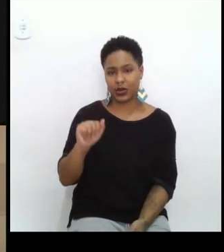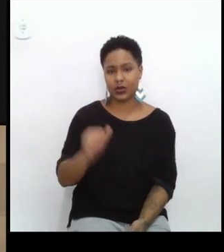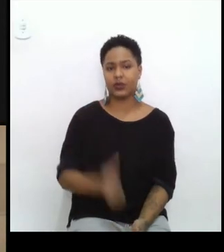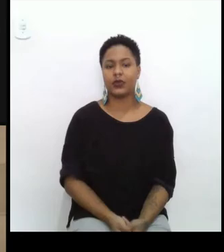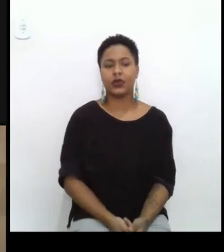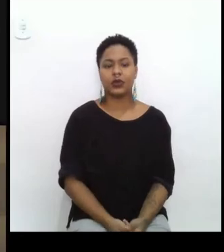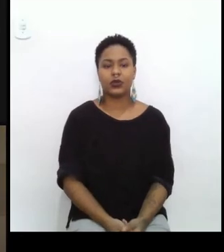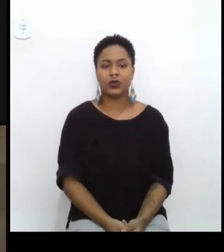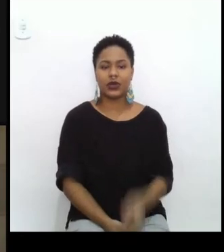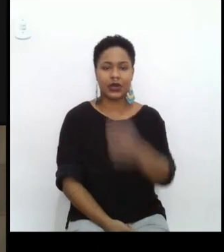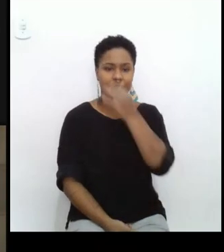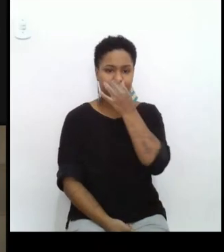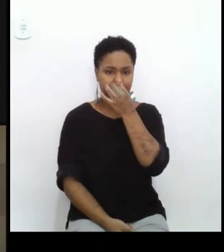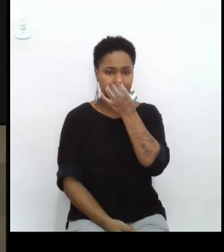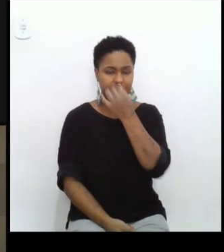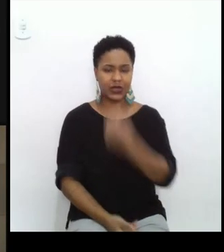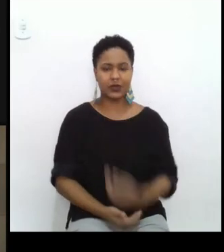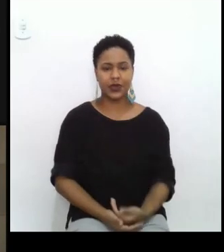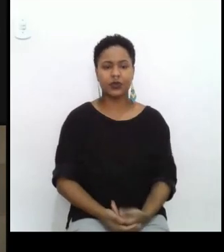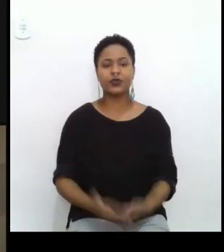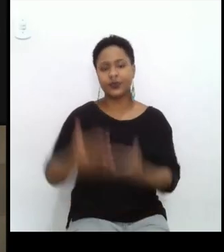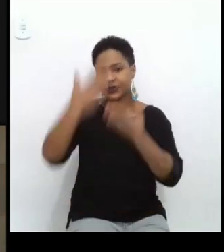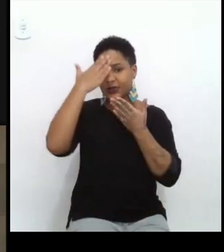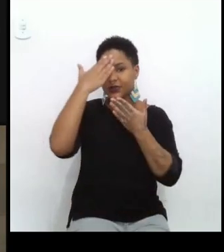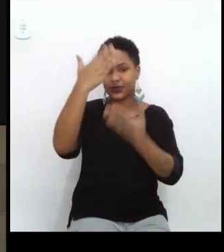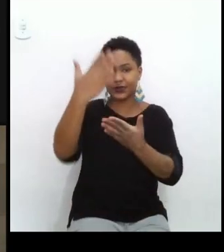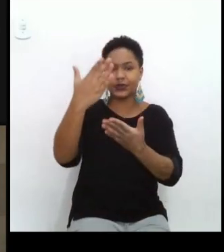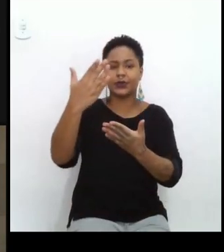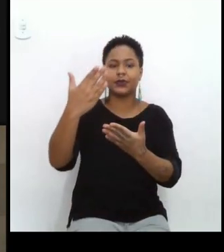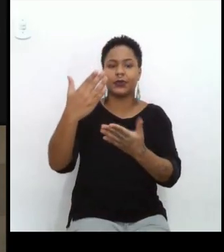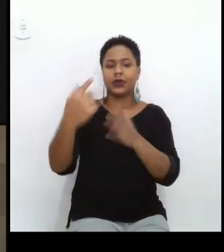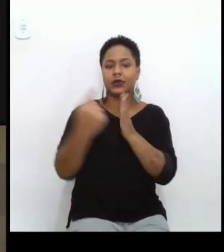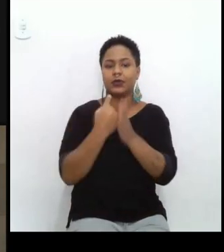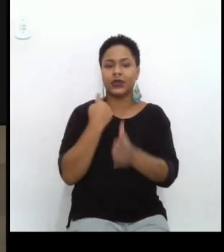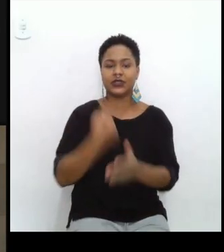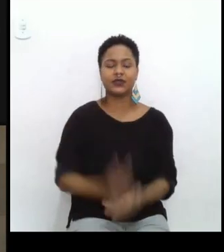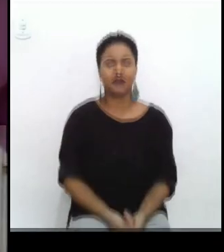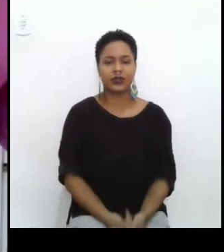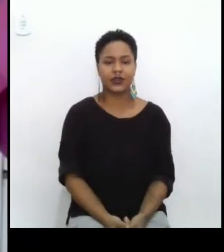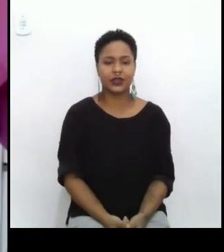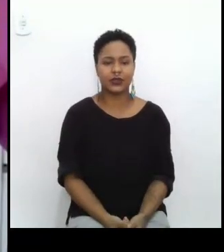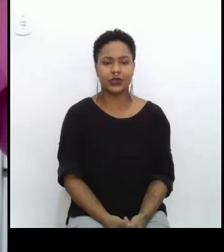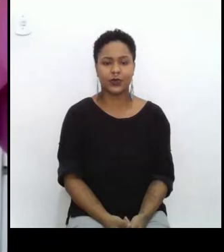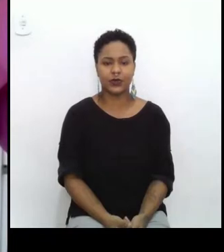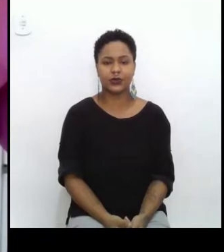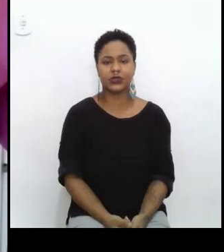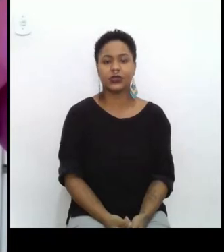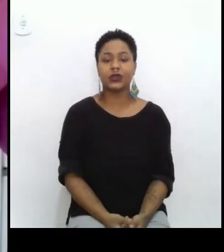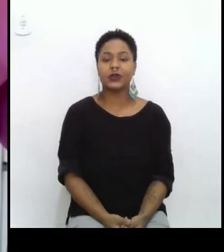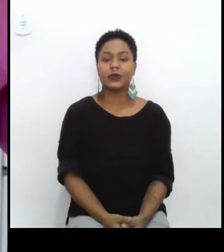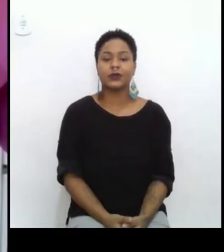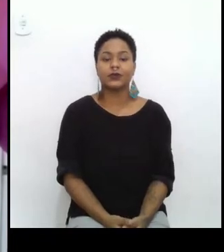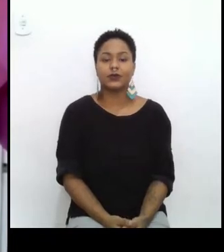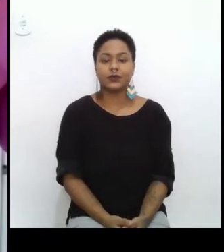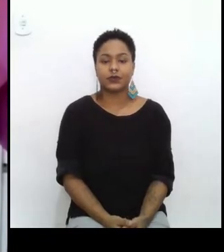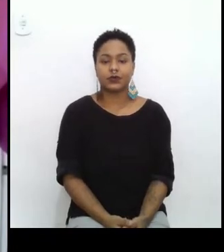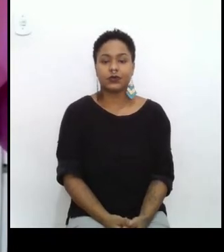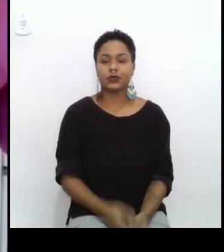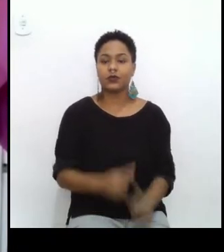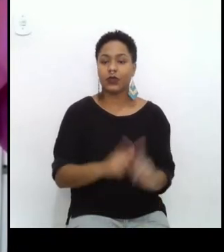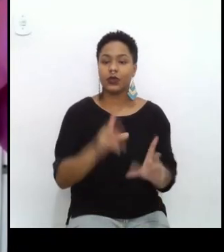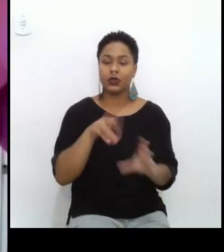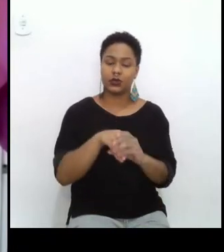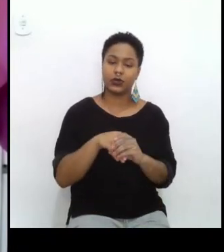bom obrigada Guilherme Obrigado pela sua pergunta é dentro da política institucional